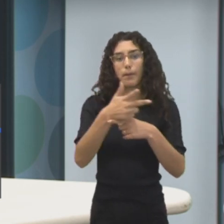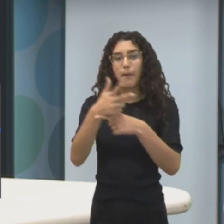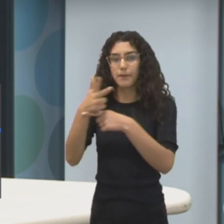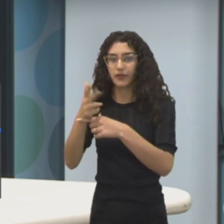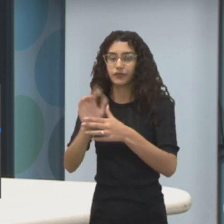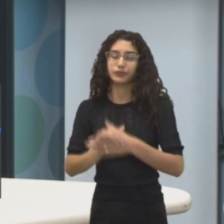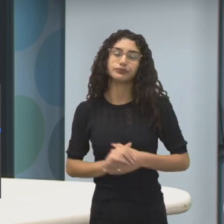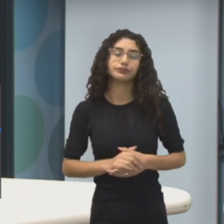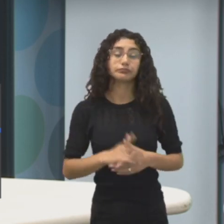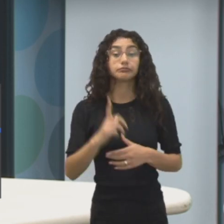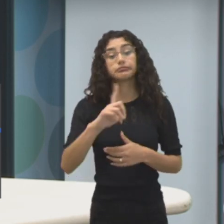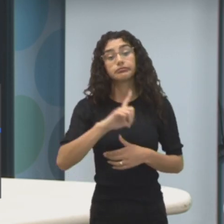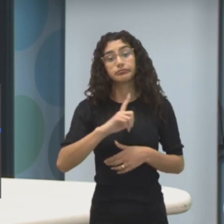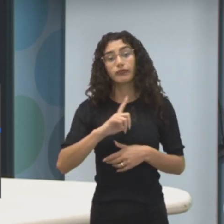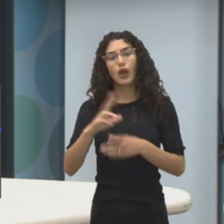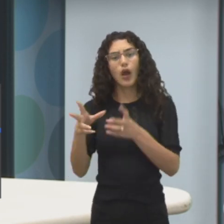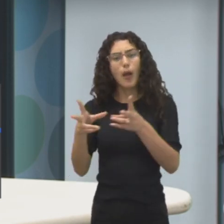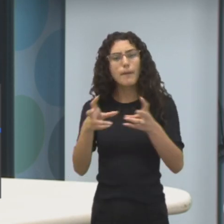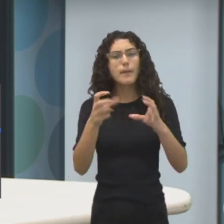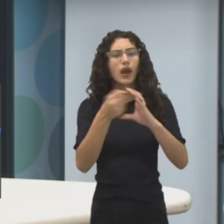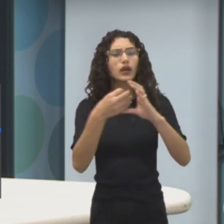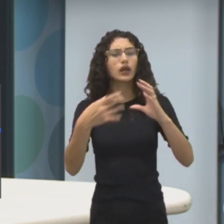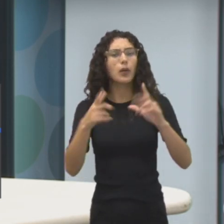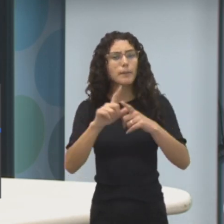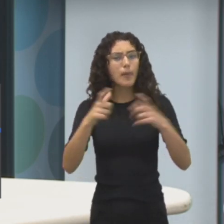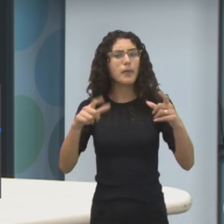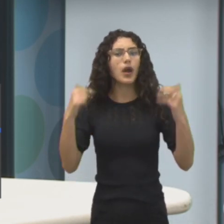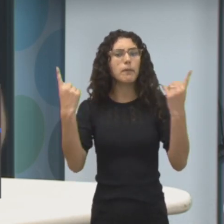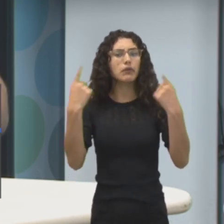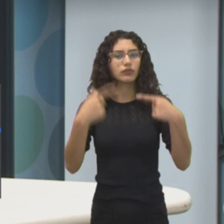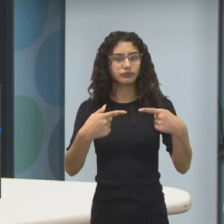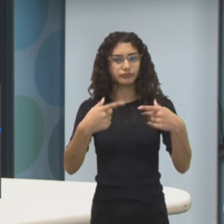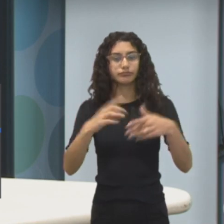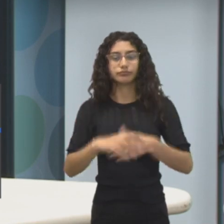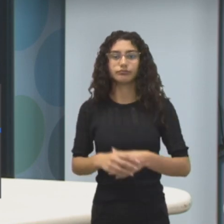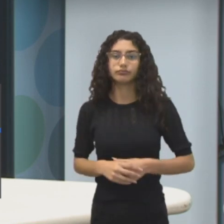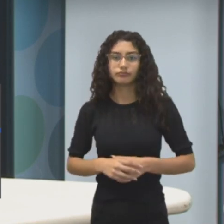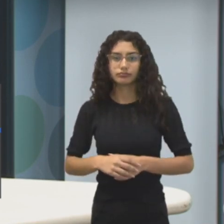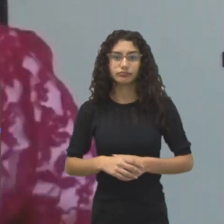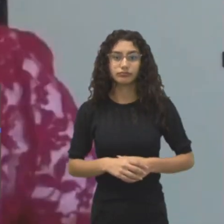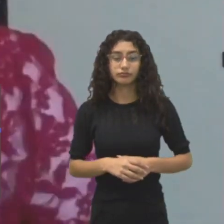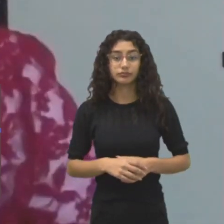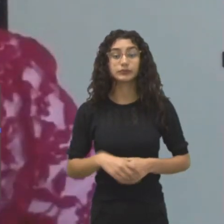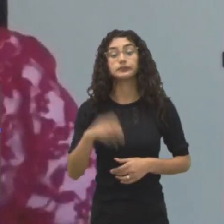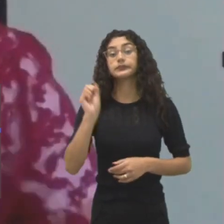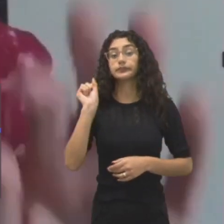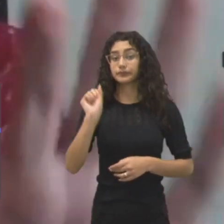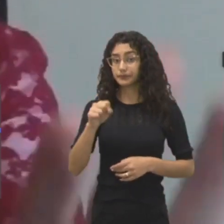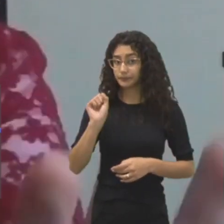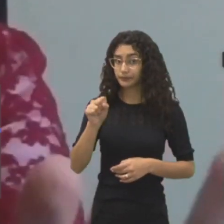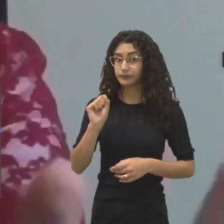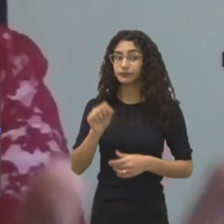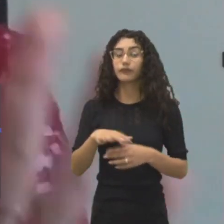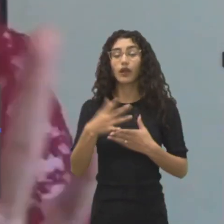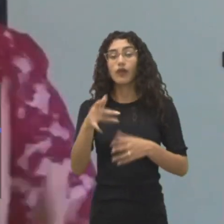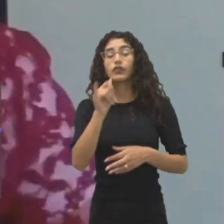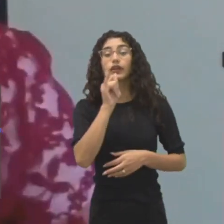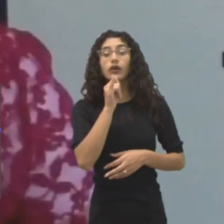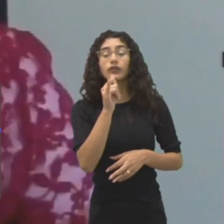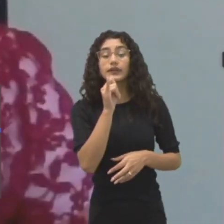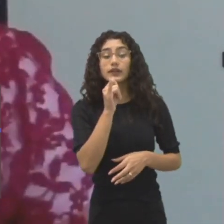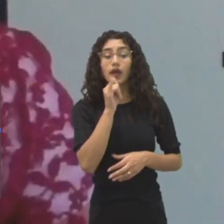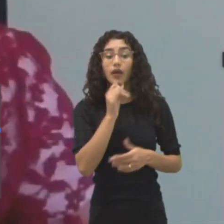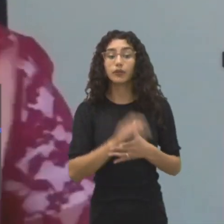aspecto mais amplo e talvez desafiador. Exatamente. Eu vou dar um exemplo